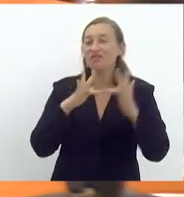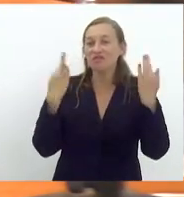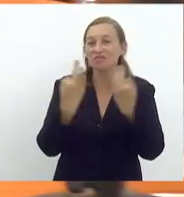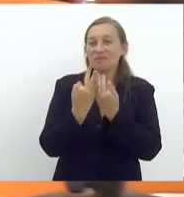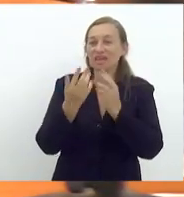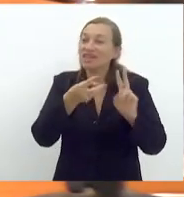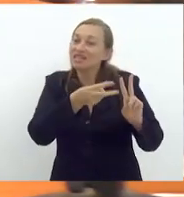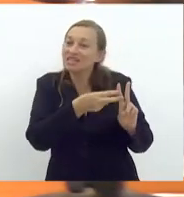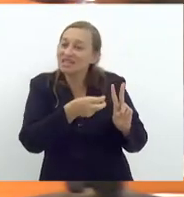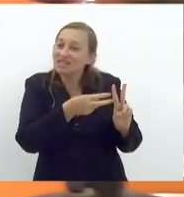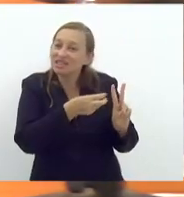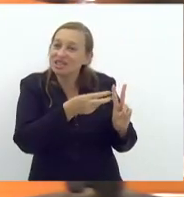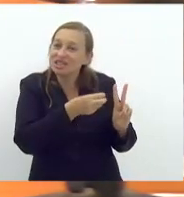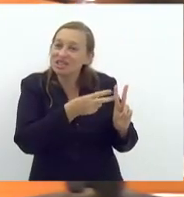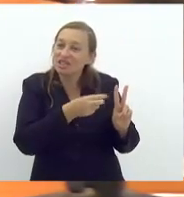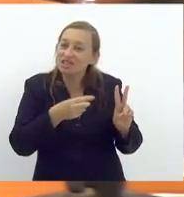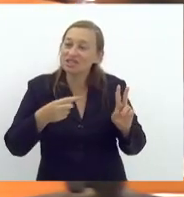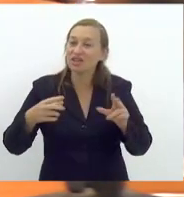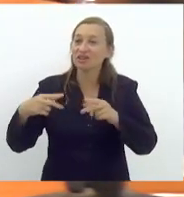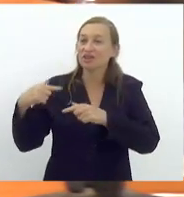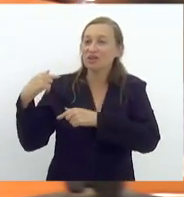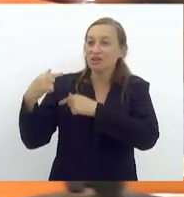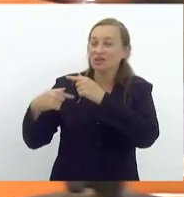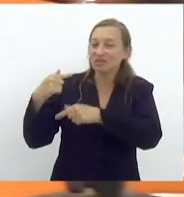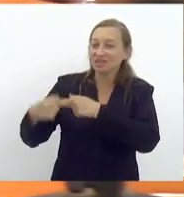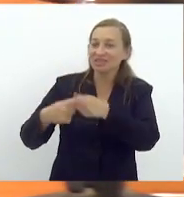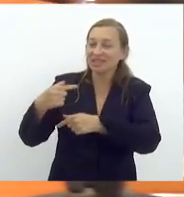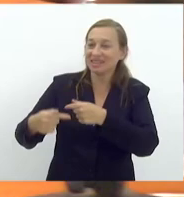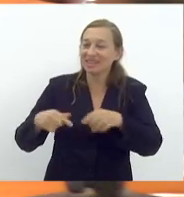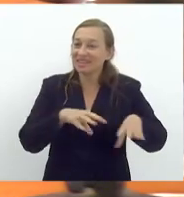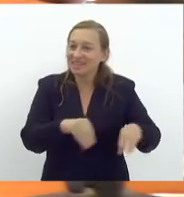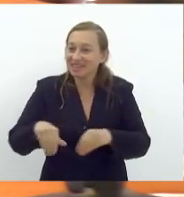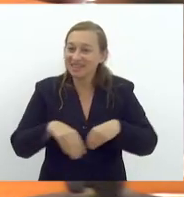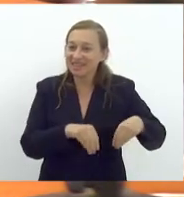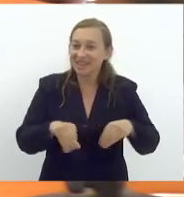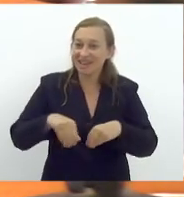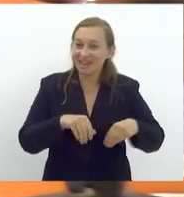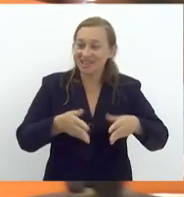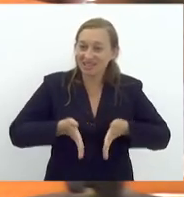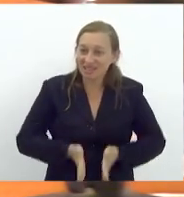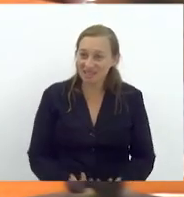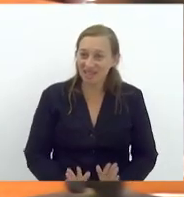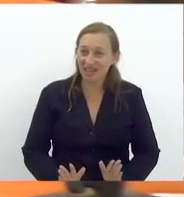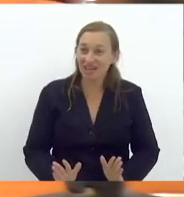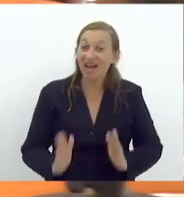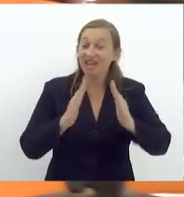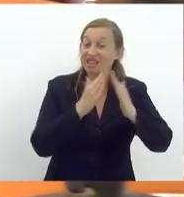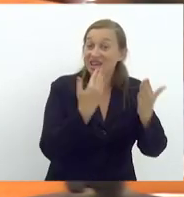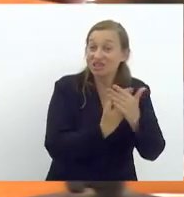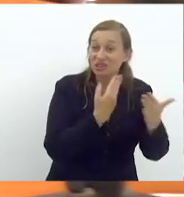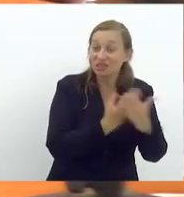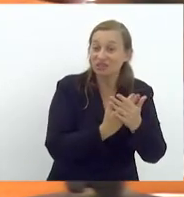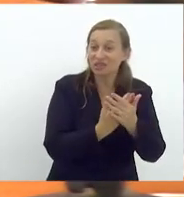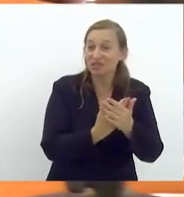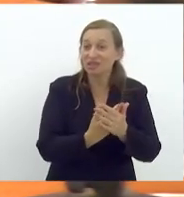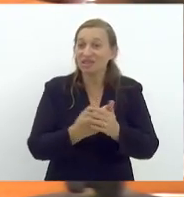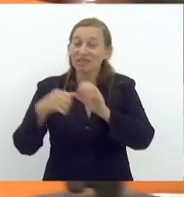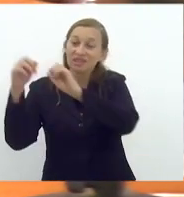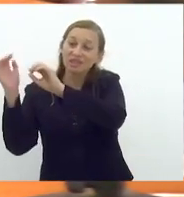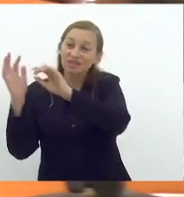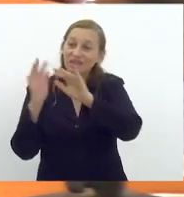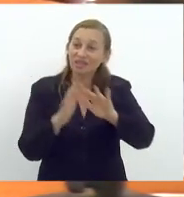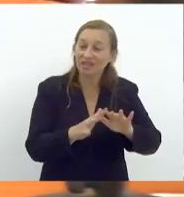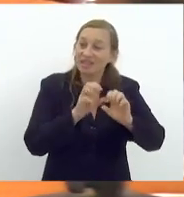os originários da terra levados Roubados pelas periferias desde a escola que o nosso sagrado vem sendo